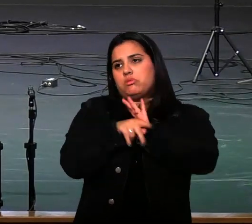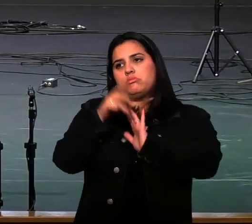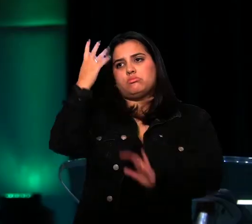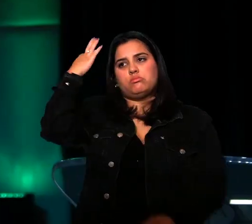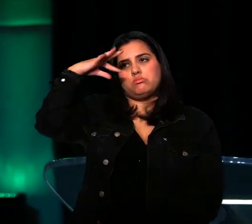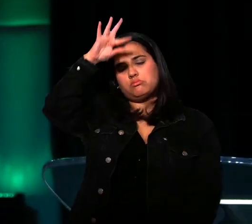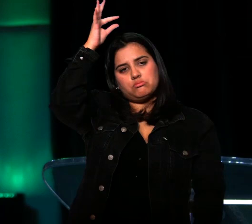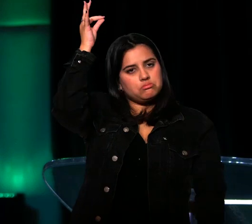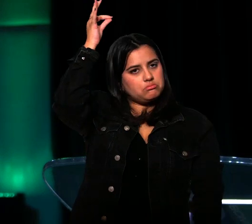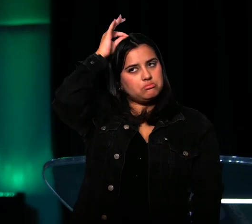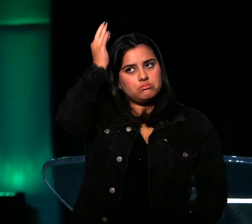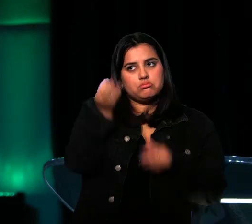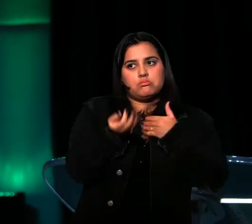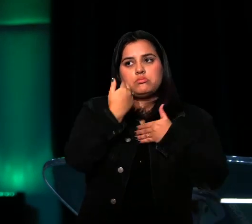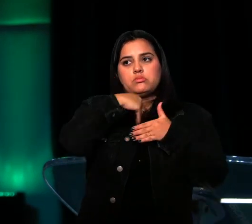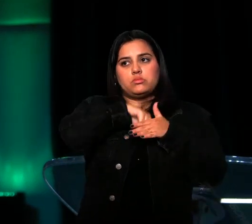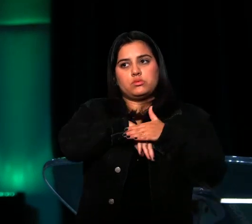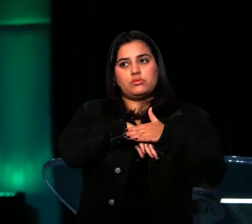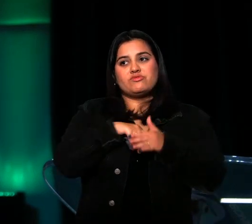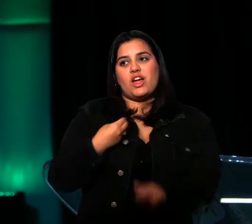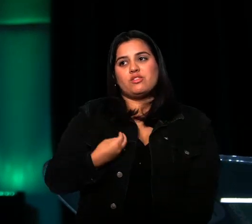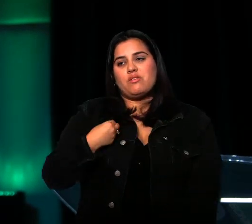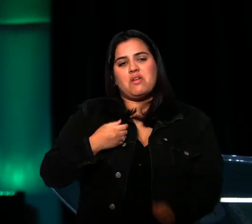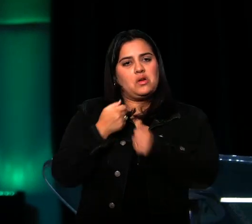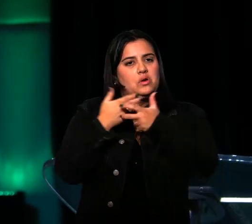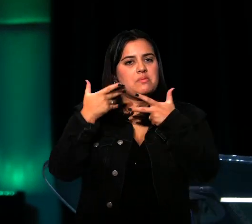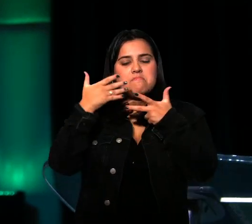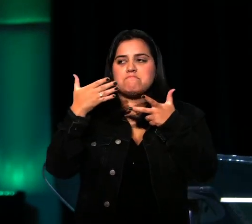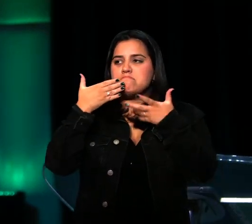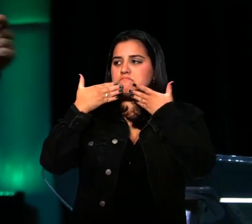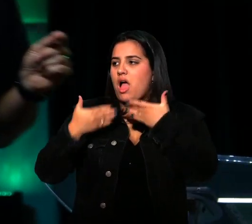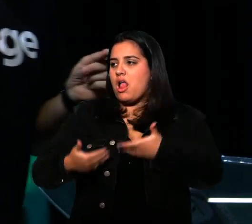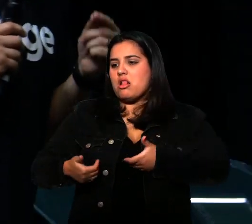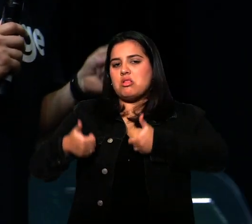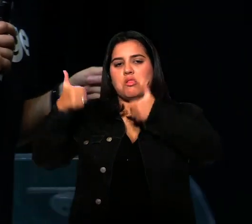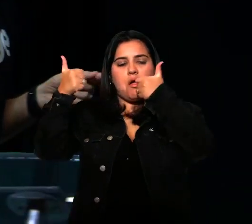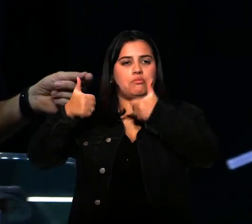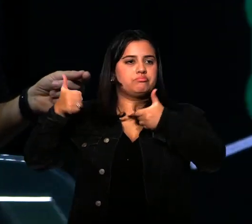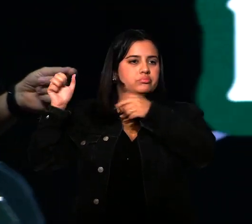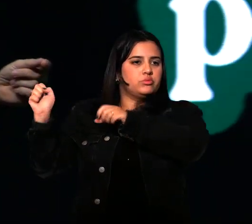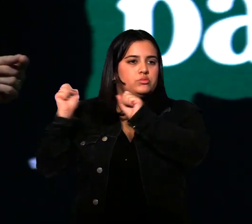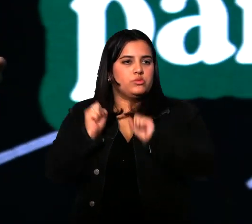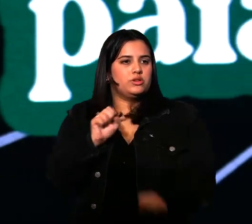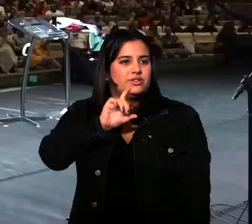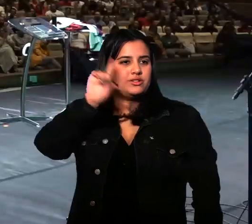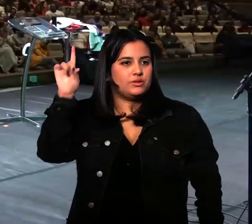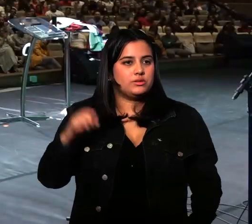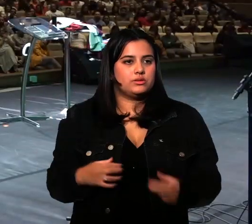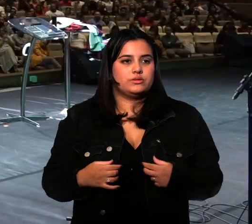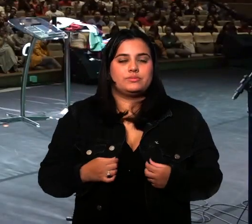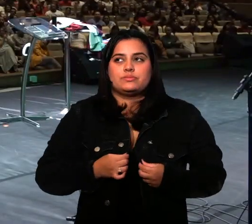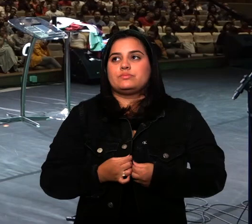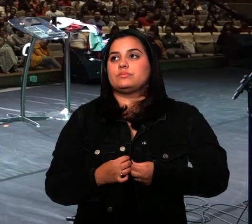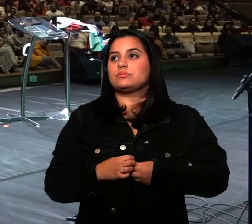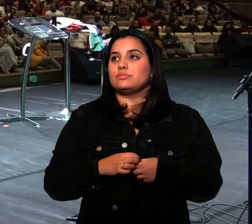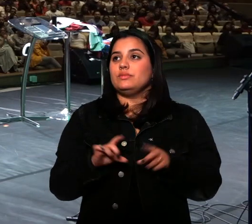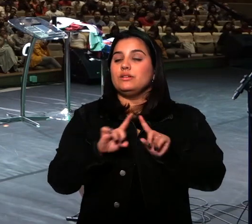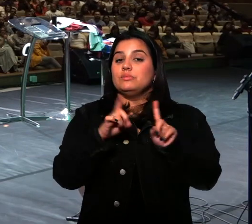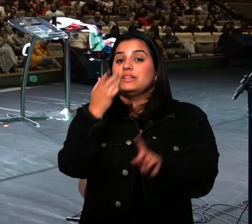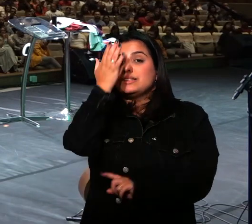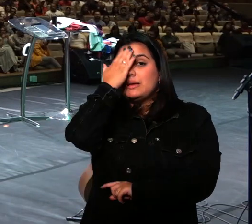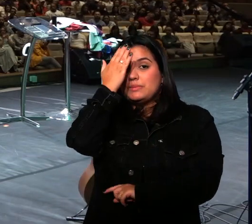para vivermos coisas ainda maiores através do poder de Deus. Mas sabe, para pessoas que não têm quase